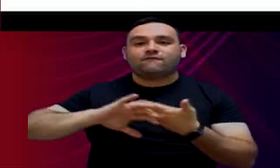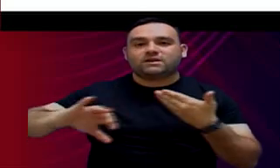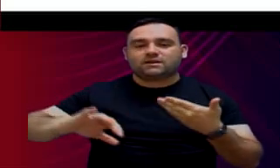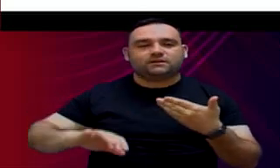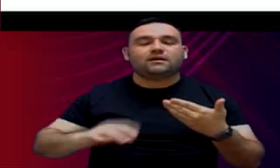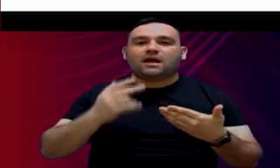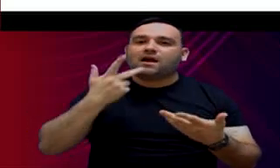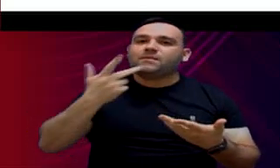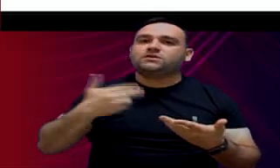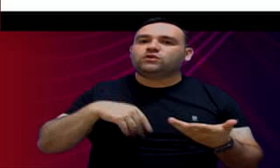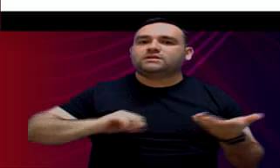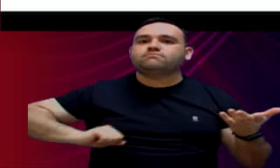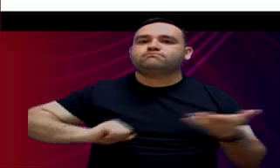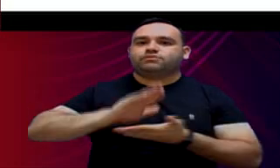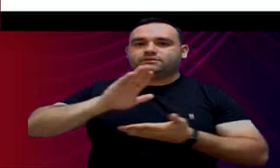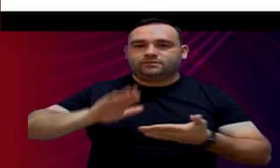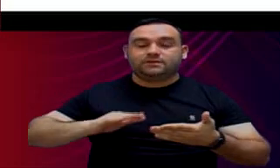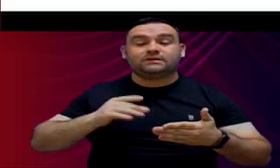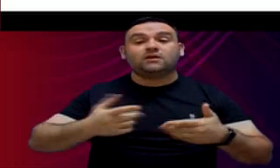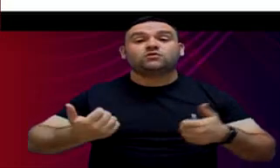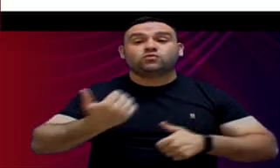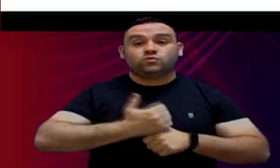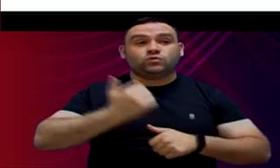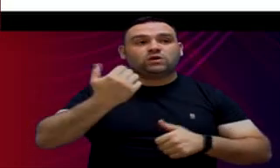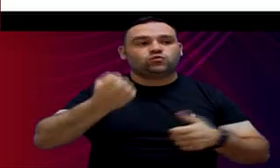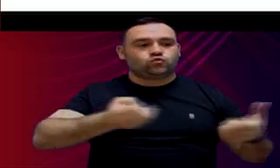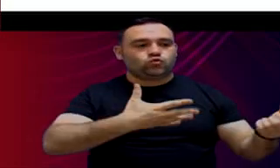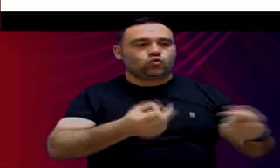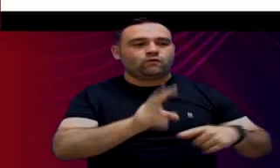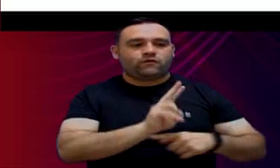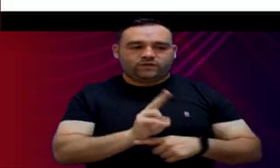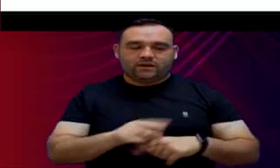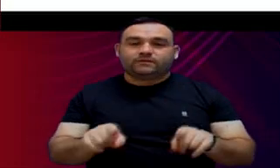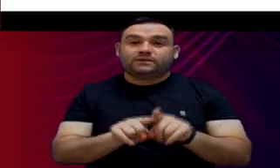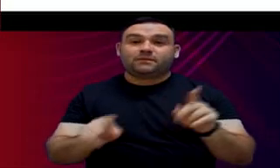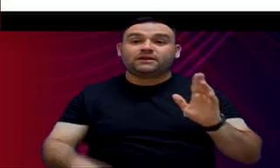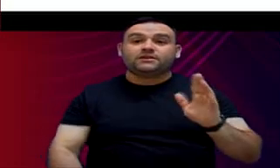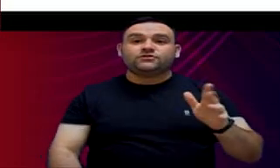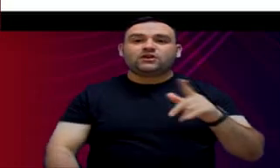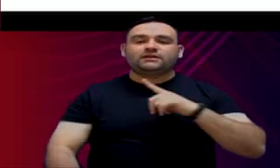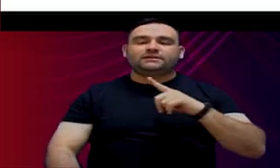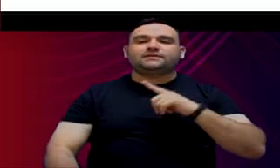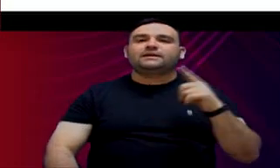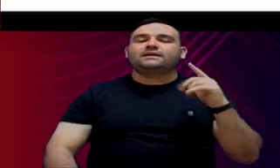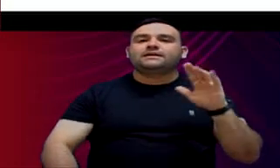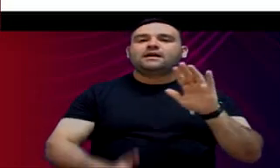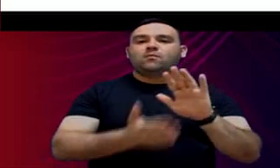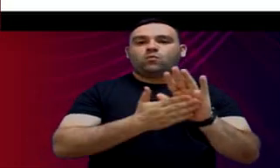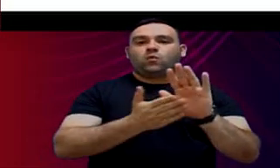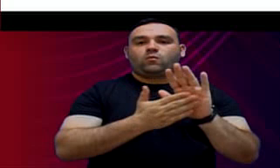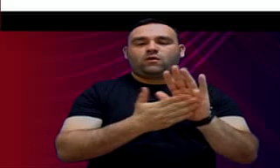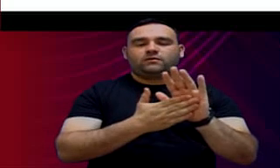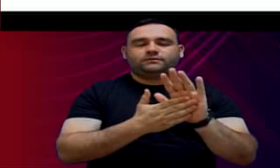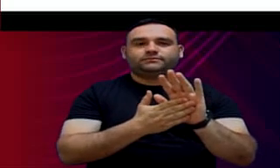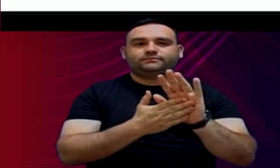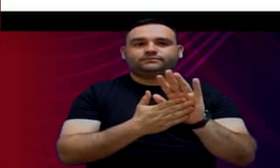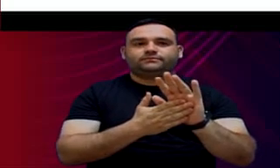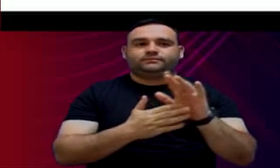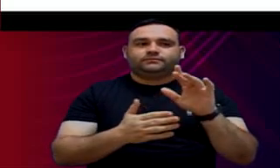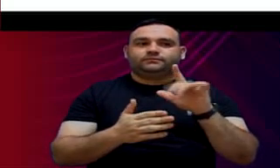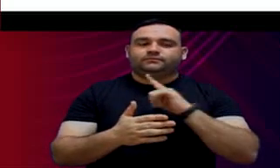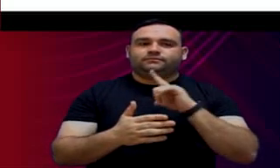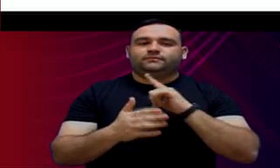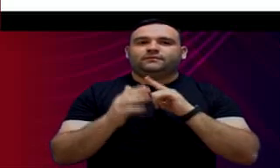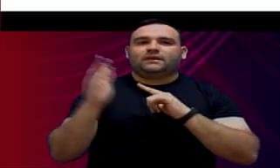não eles pediram realmente exoneração então eu vou fazer a substituição desses e a gente já fez uma uma proposta que tá